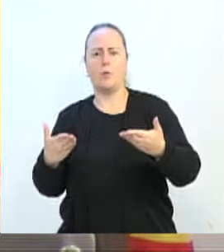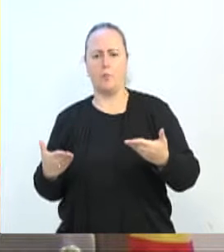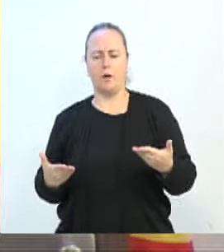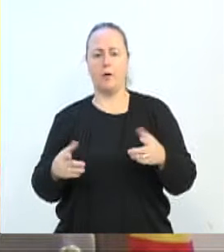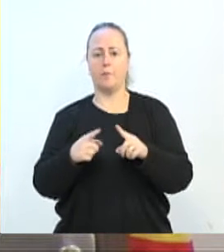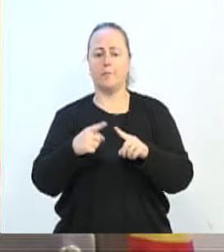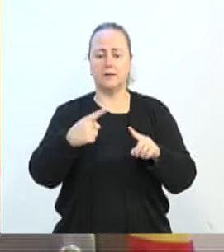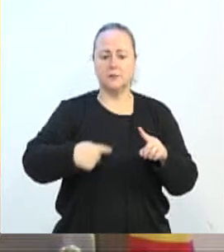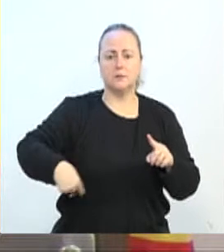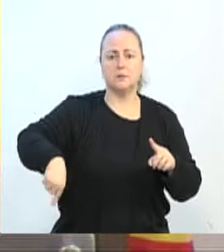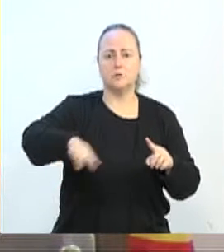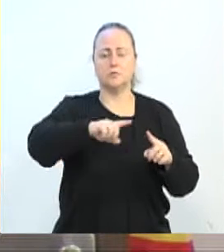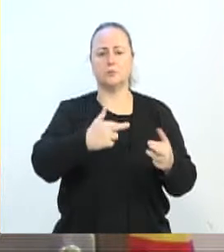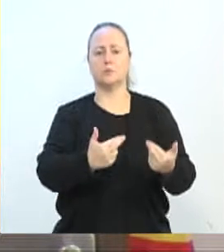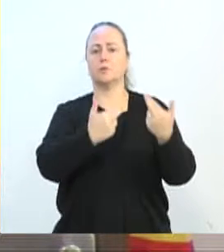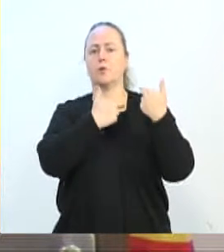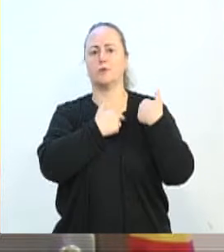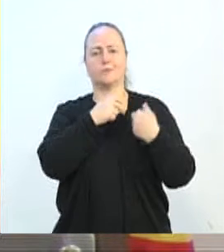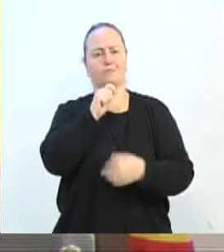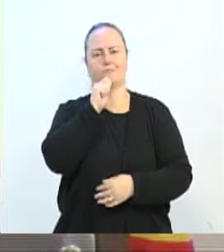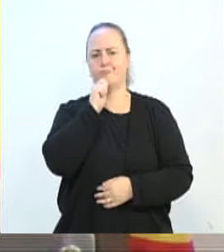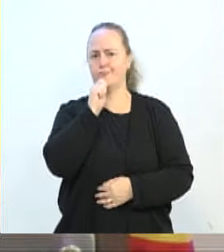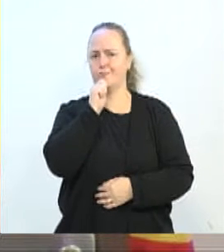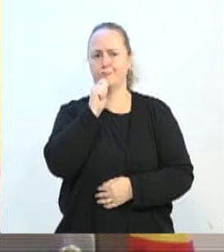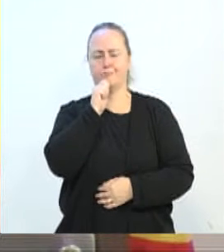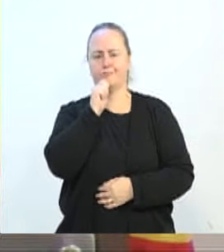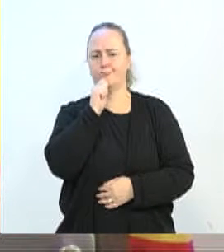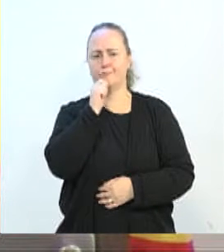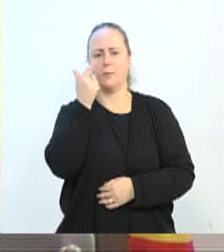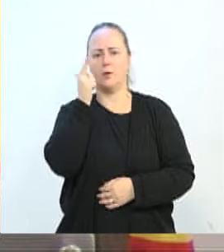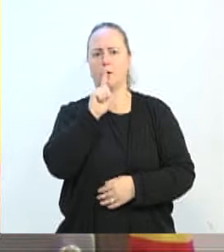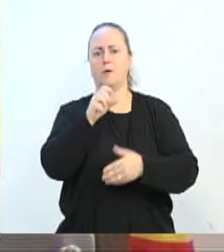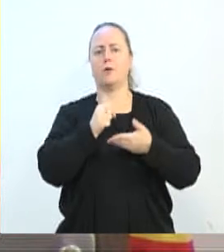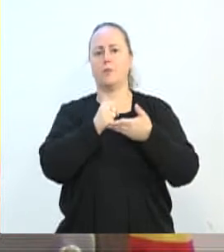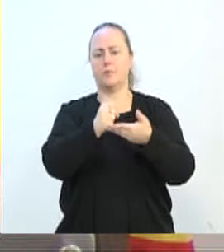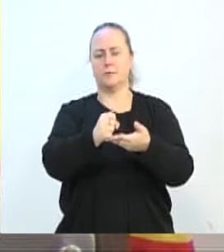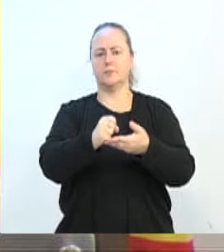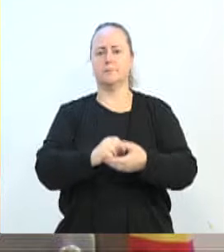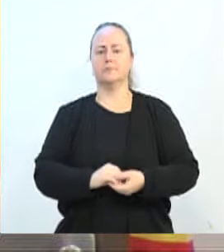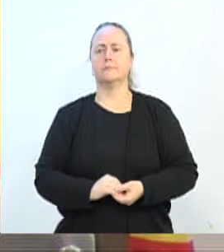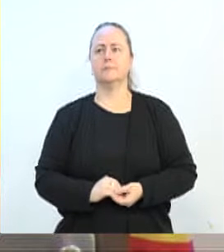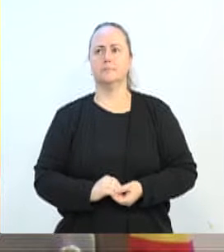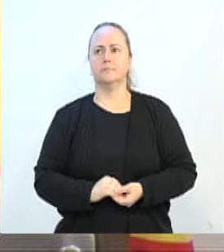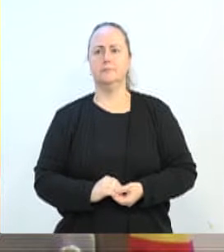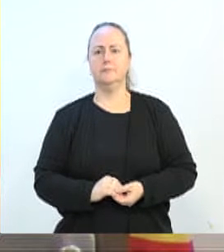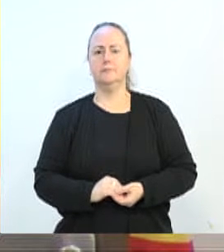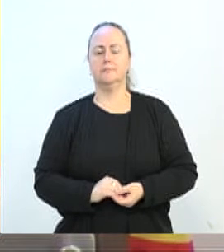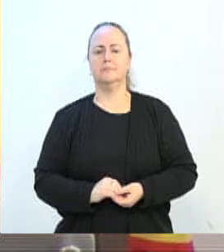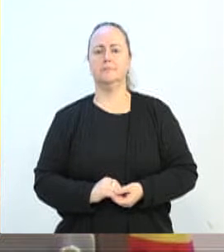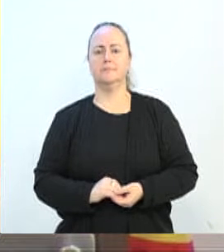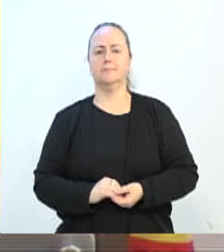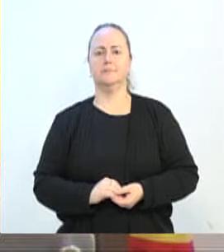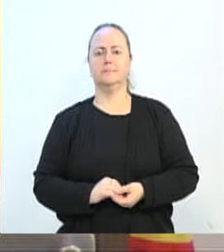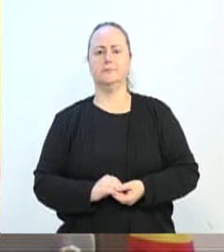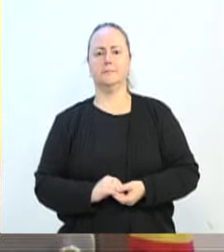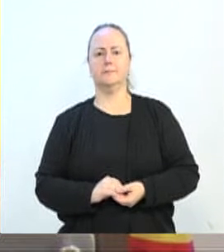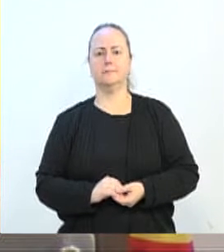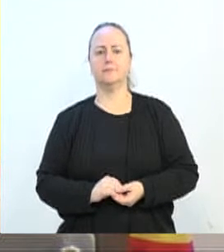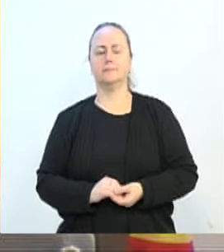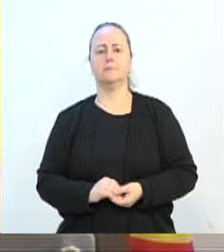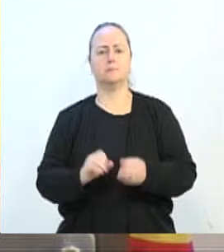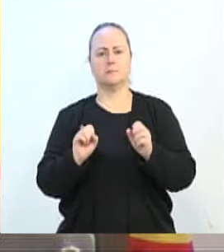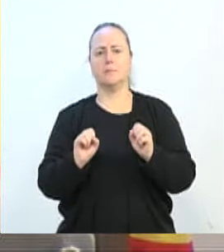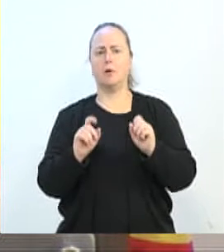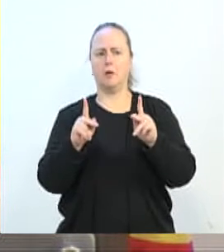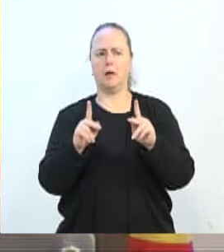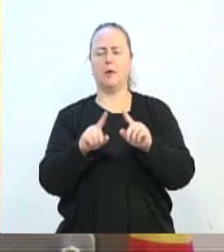Nossa responsabilidade ou do nosso alcance poder ali intervir Vale lembrar que manifestações antes de democracia